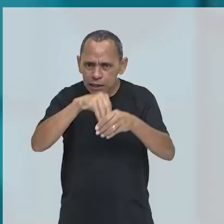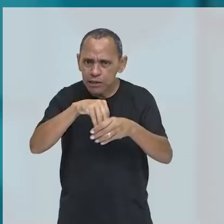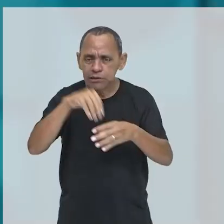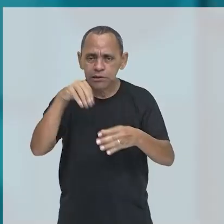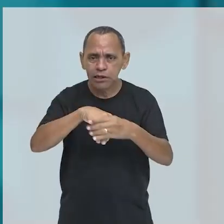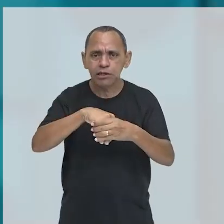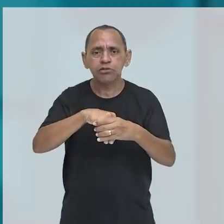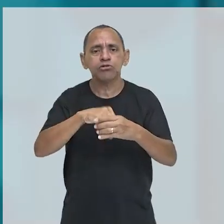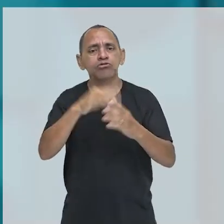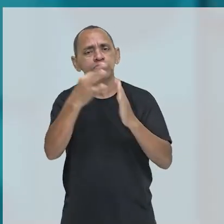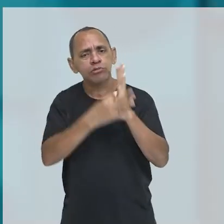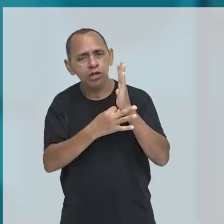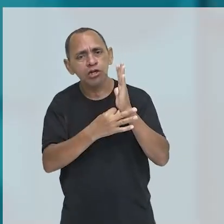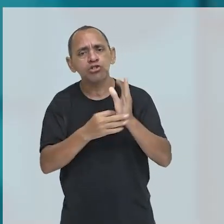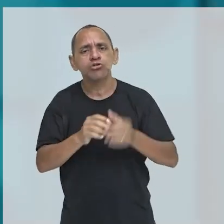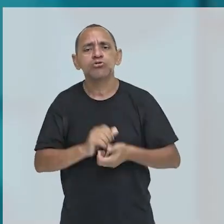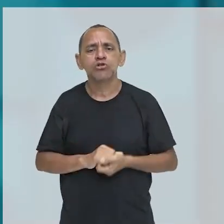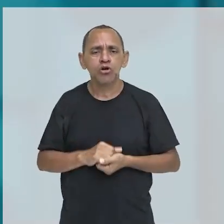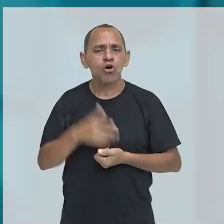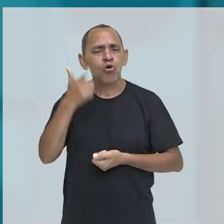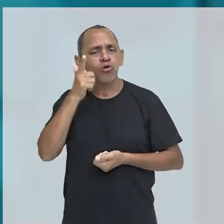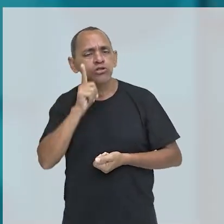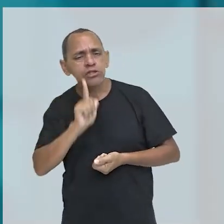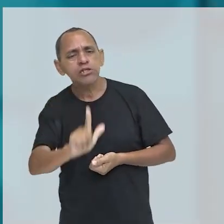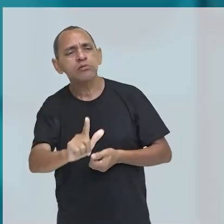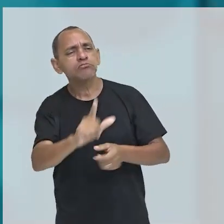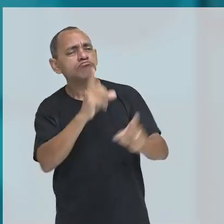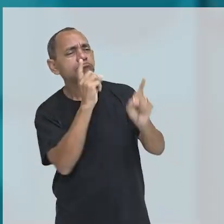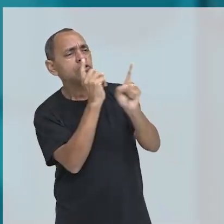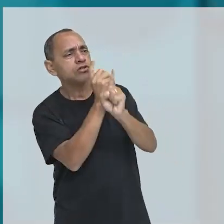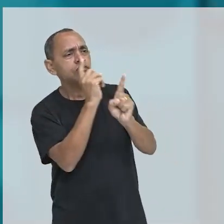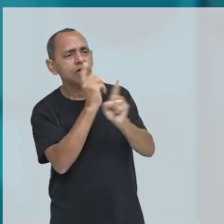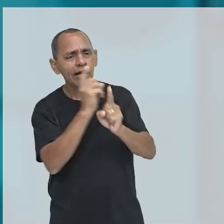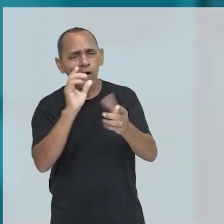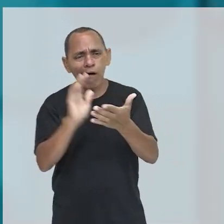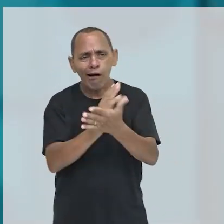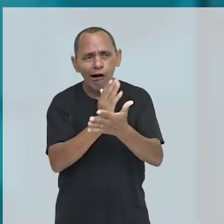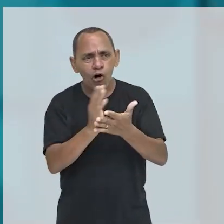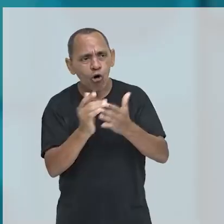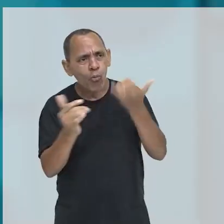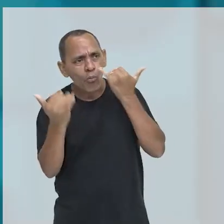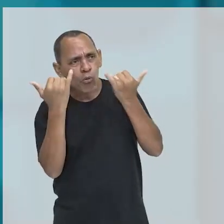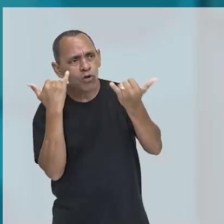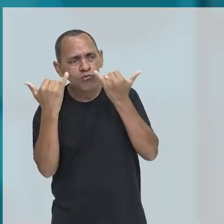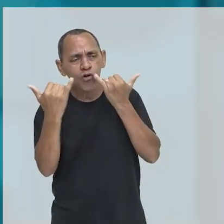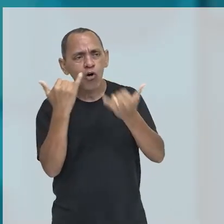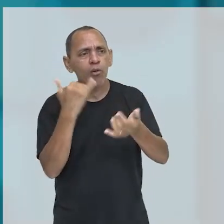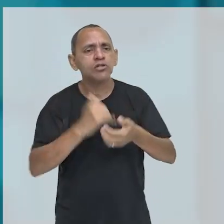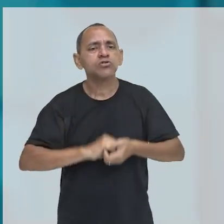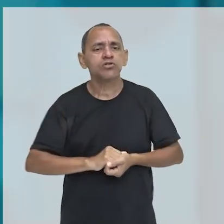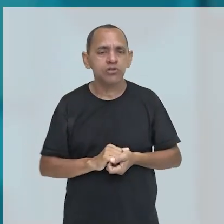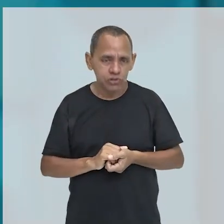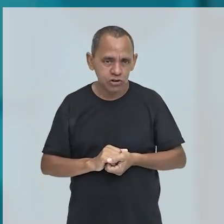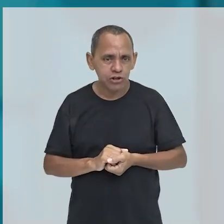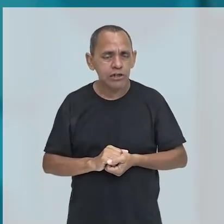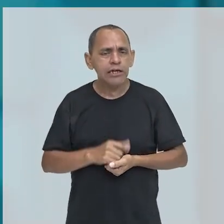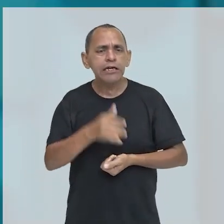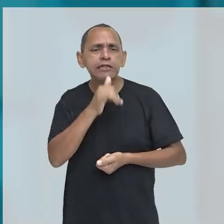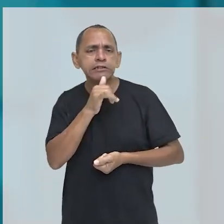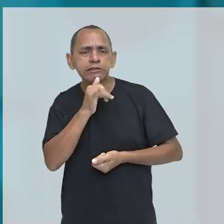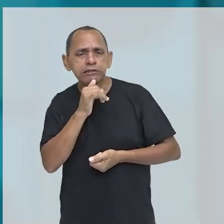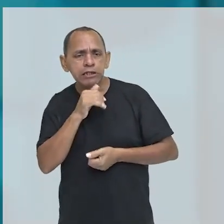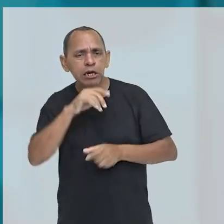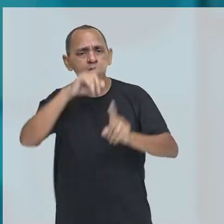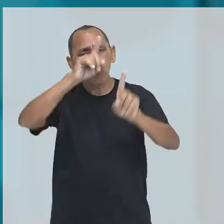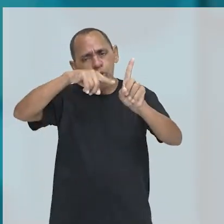identificar a resposta somente passando os olhos e vendo ali essas informações caracterizadas pelas marcas tipográficas. Por exemplo,